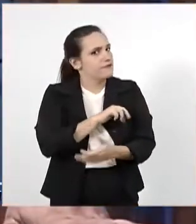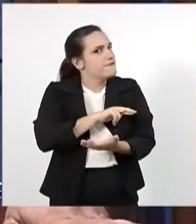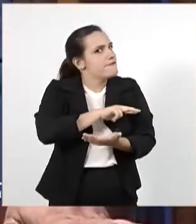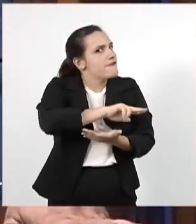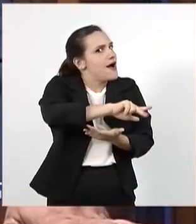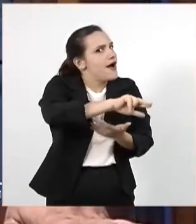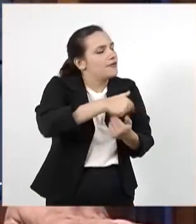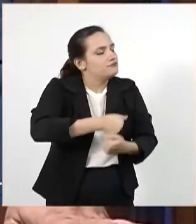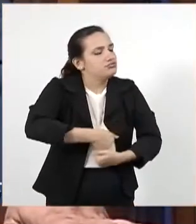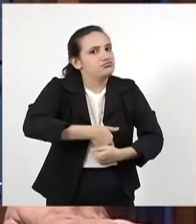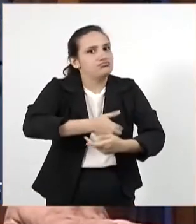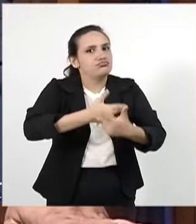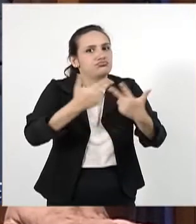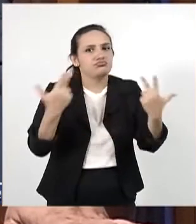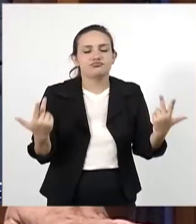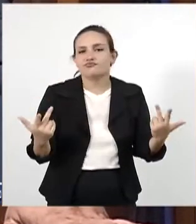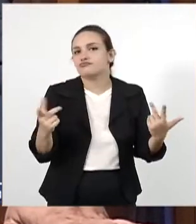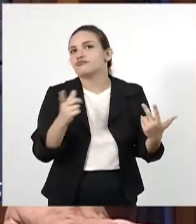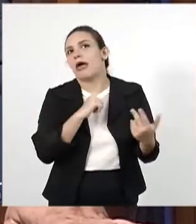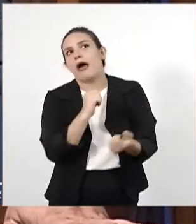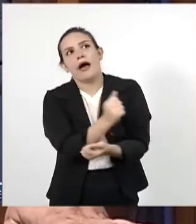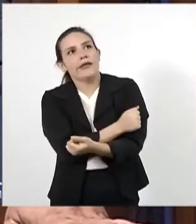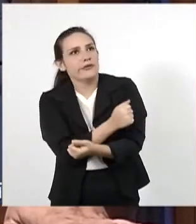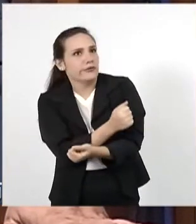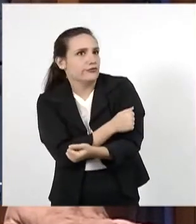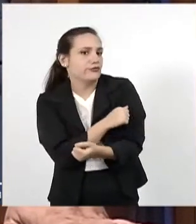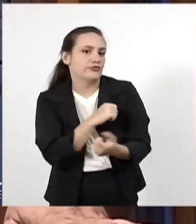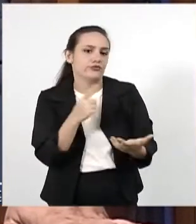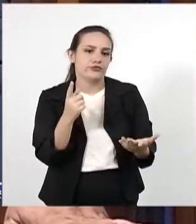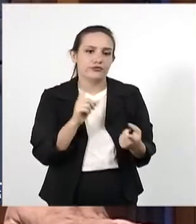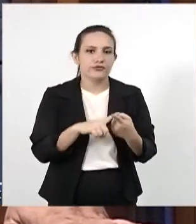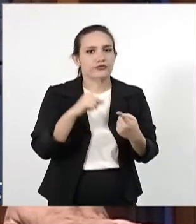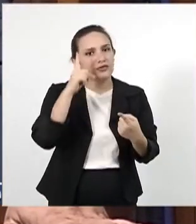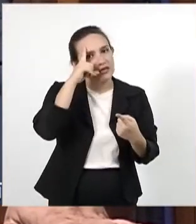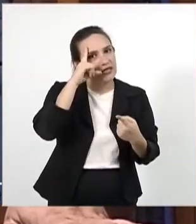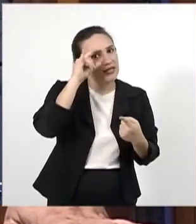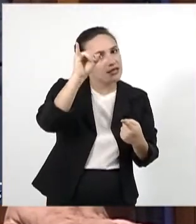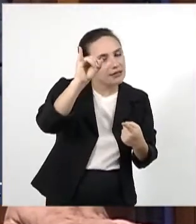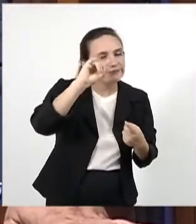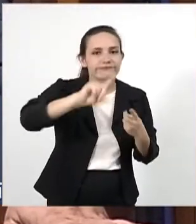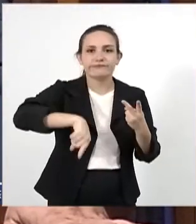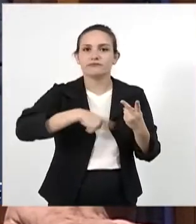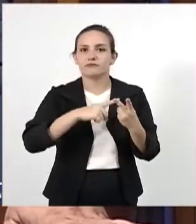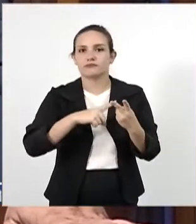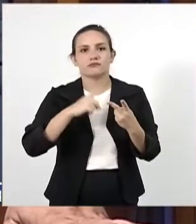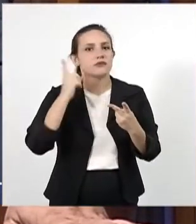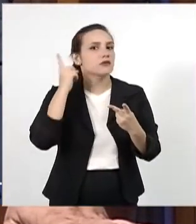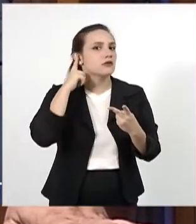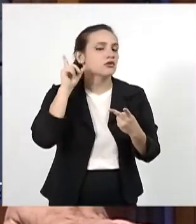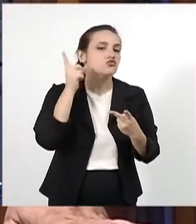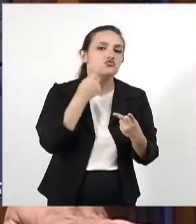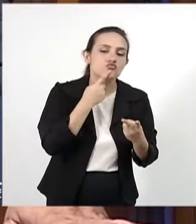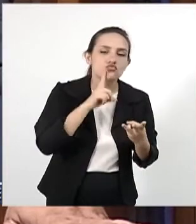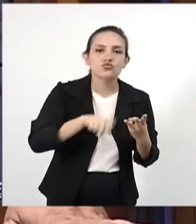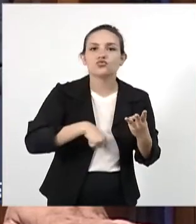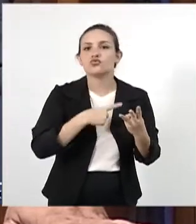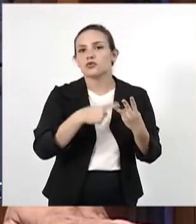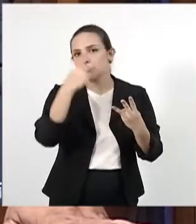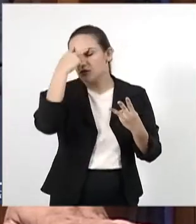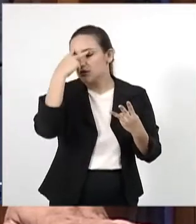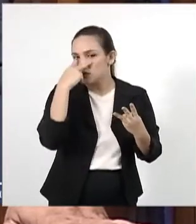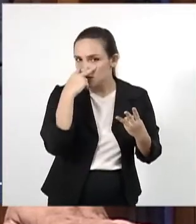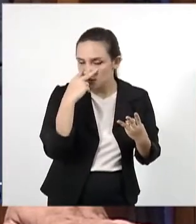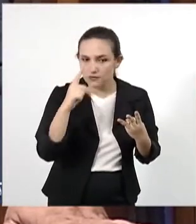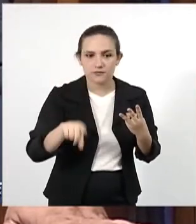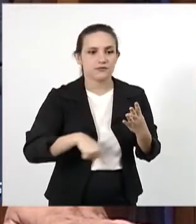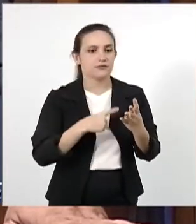tem alunos com deficiência intelectual, deficiência auditiva, visual, tem aqueles